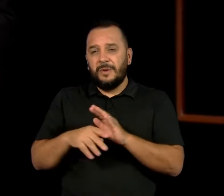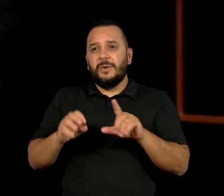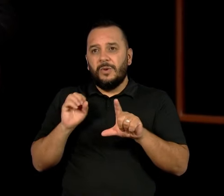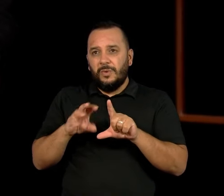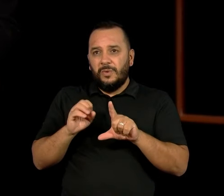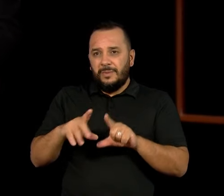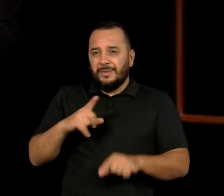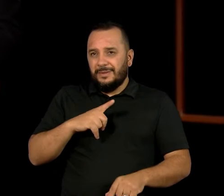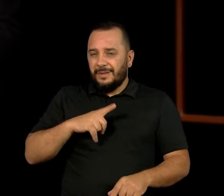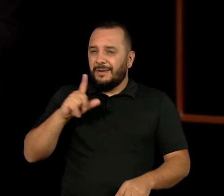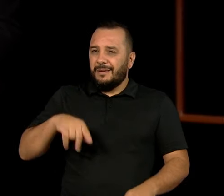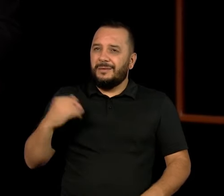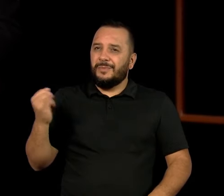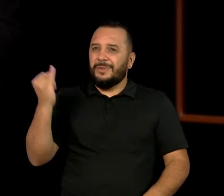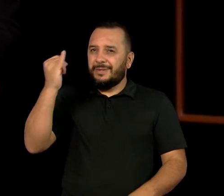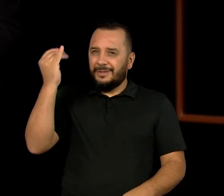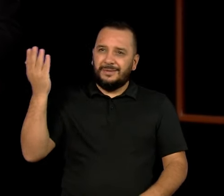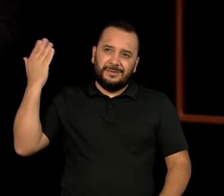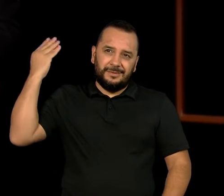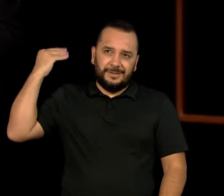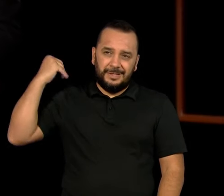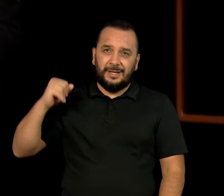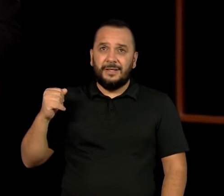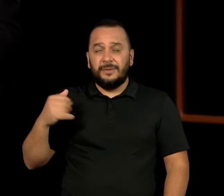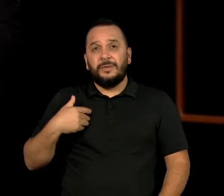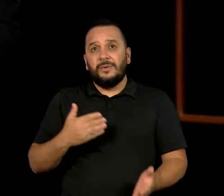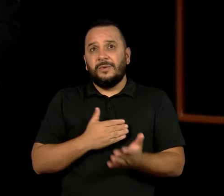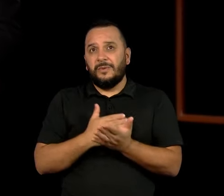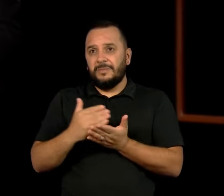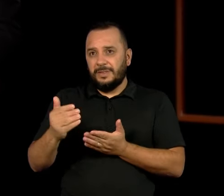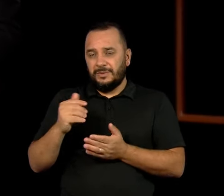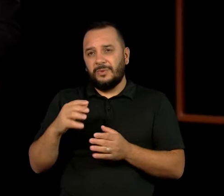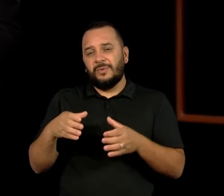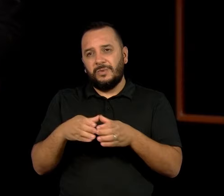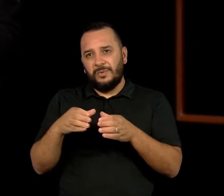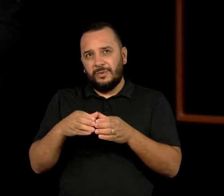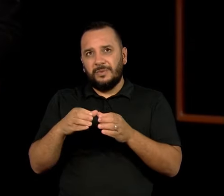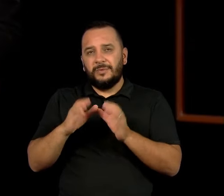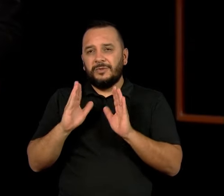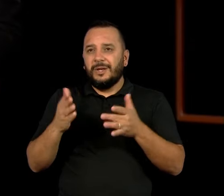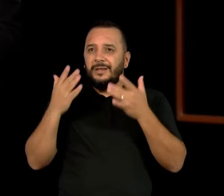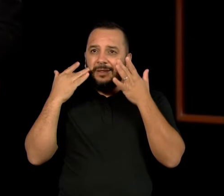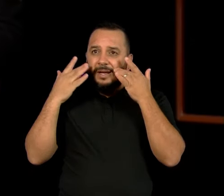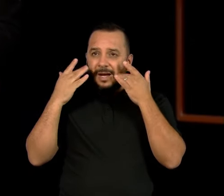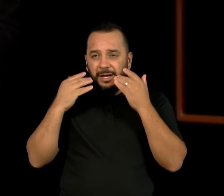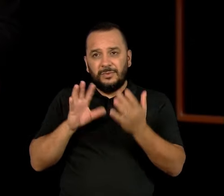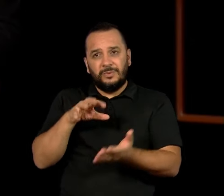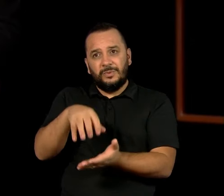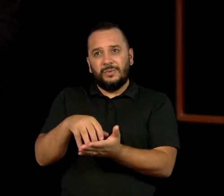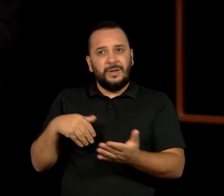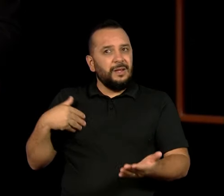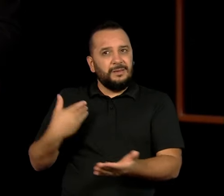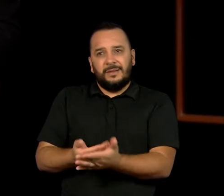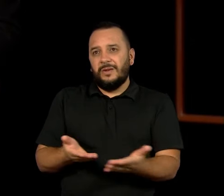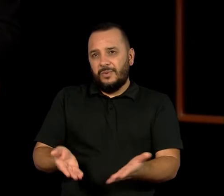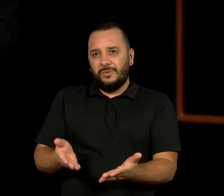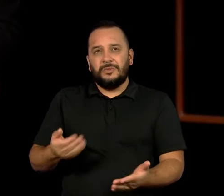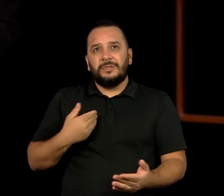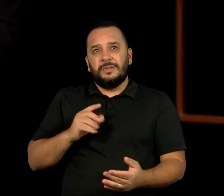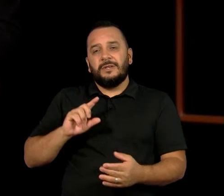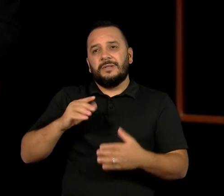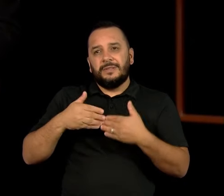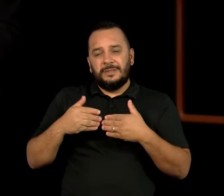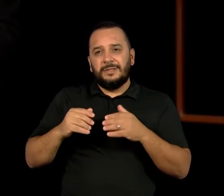foi extremamente valioso naquela época. Começou um núcleo de dramaturgia que está aí até hoje. Logo depois da Escravizauro,